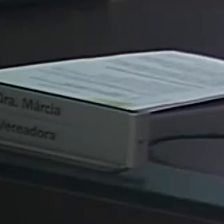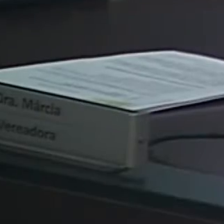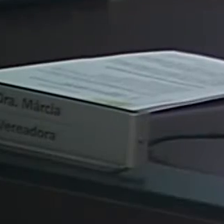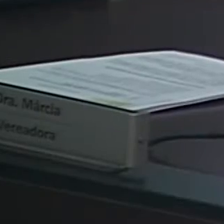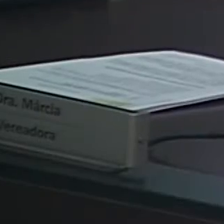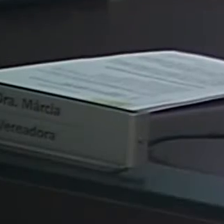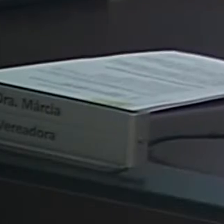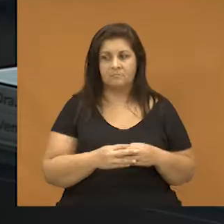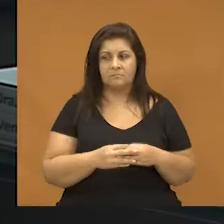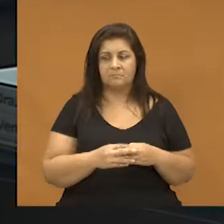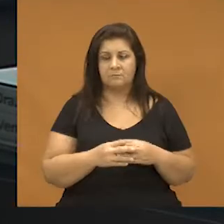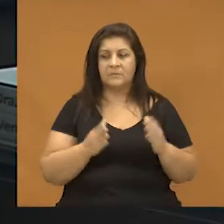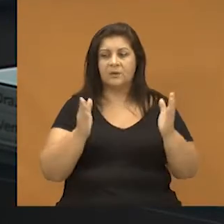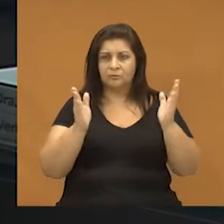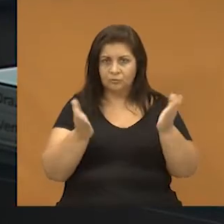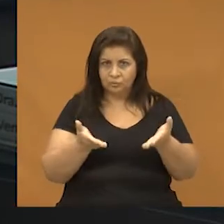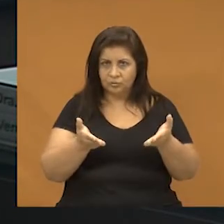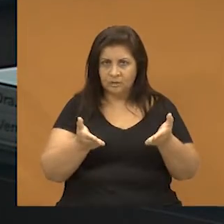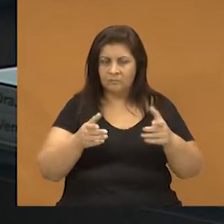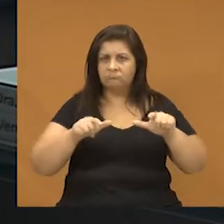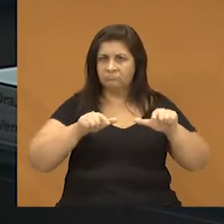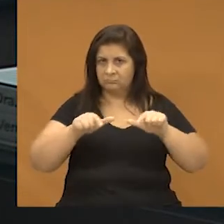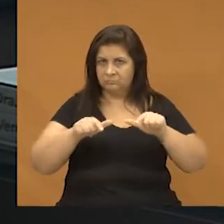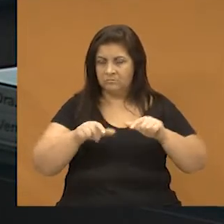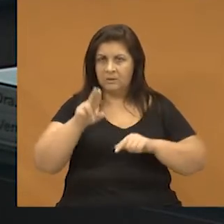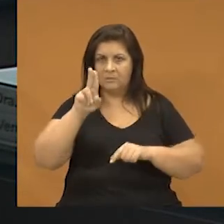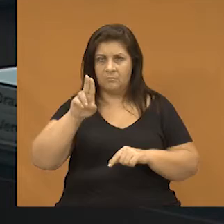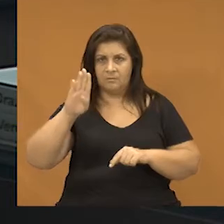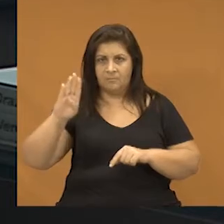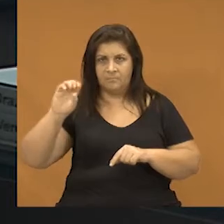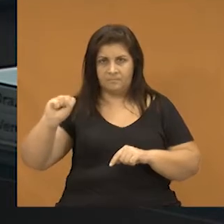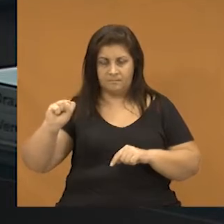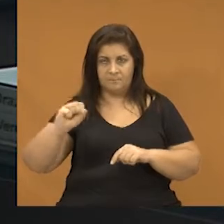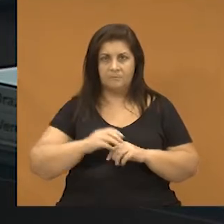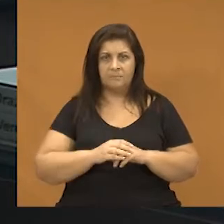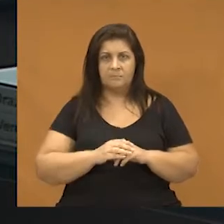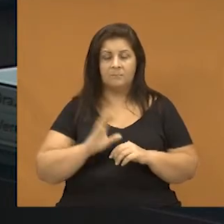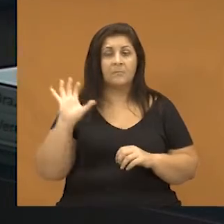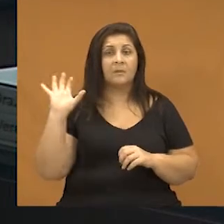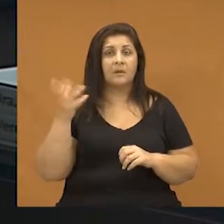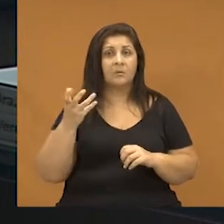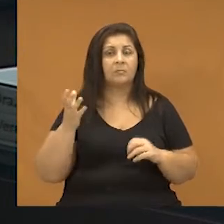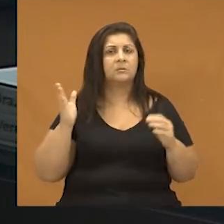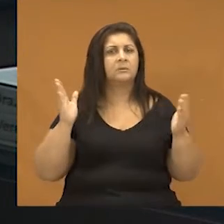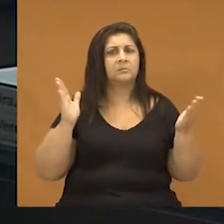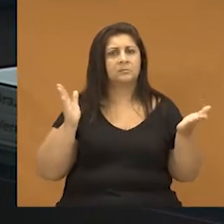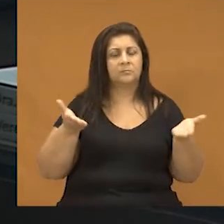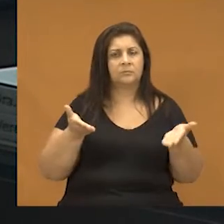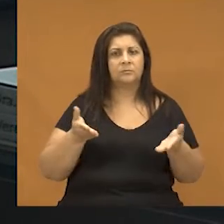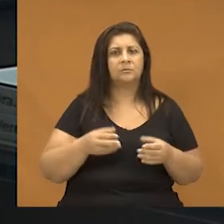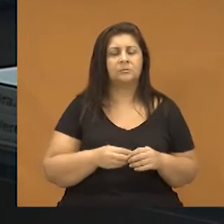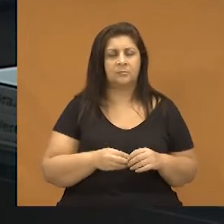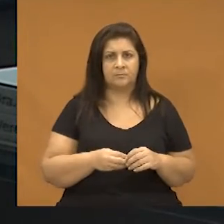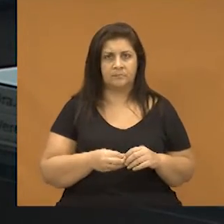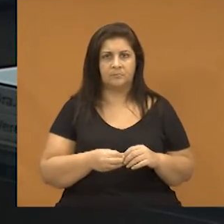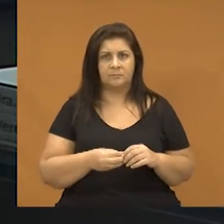mesma, em algumas unidades que eu atendo neste município, o SAMU já fez a regulação de